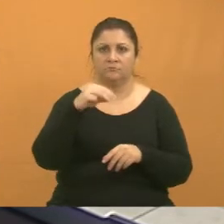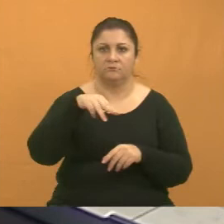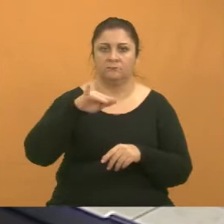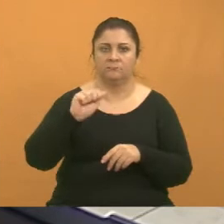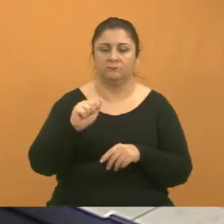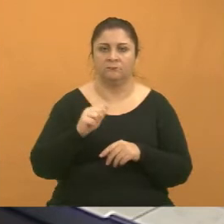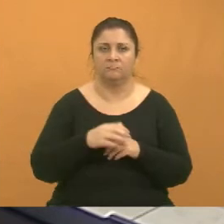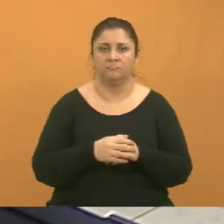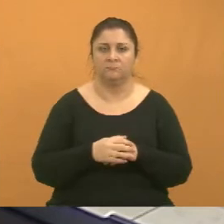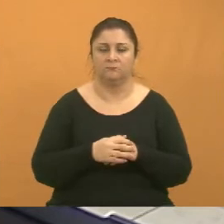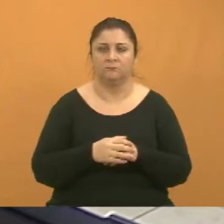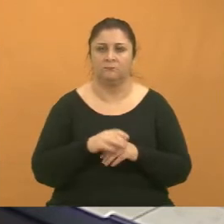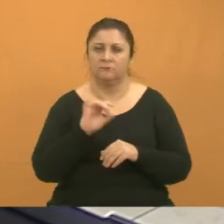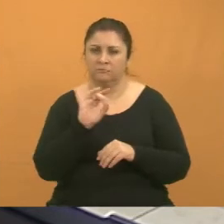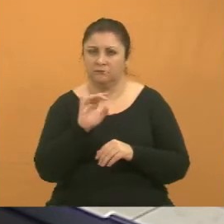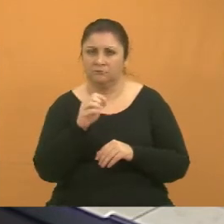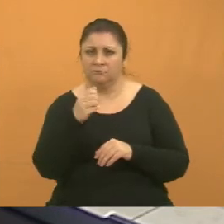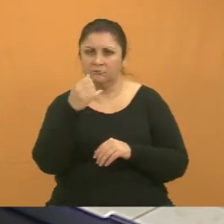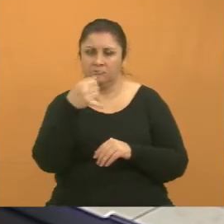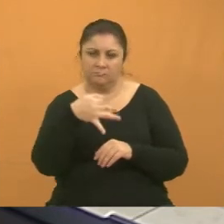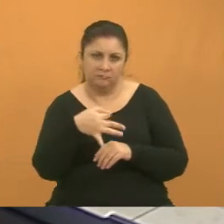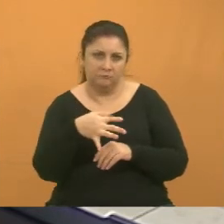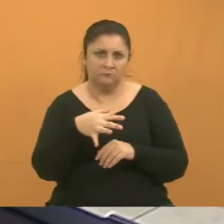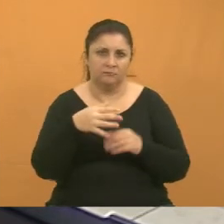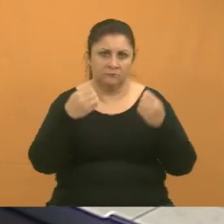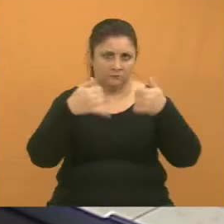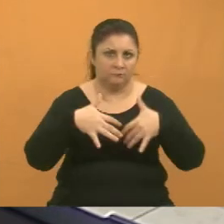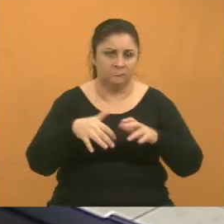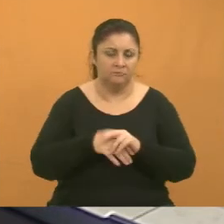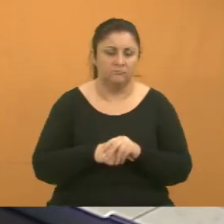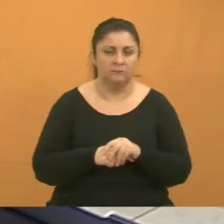da Amizade? Só fazendo mais uma observação.